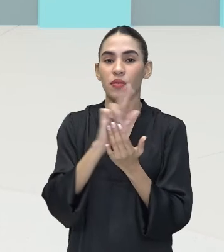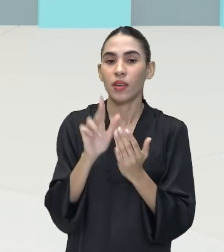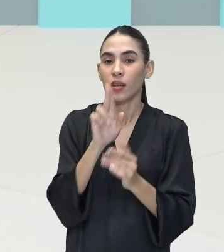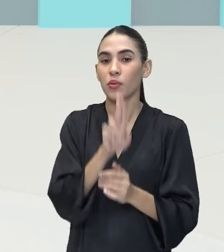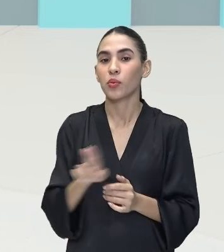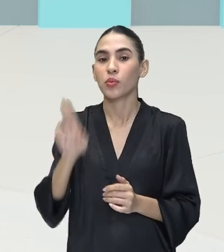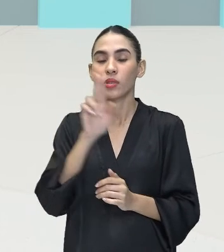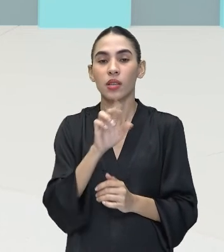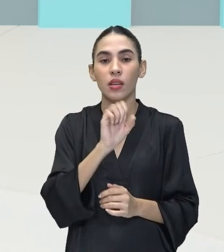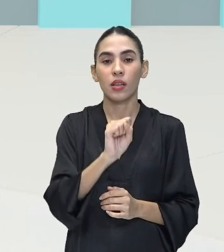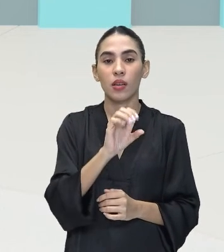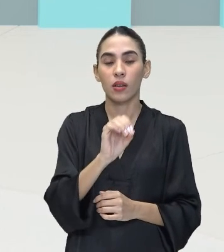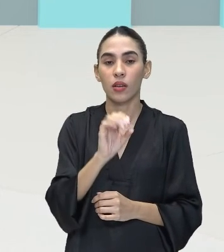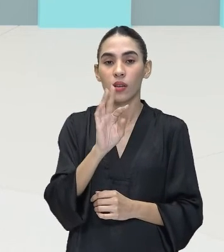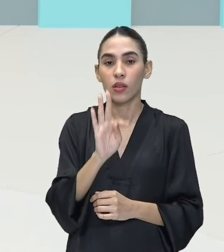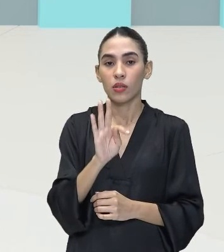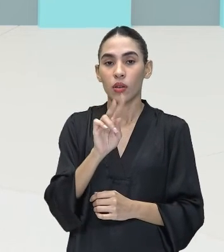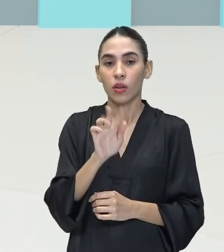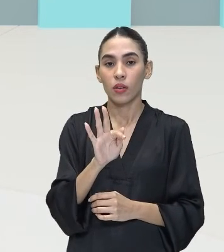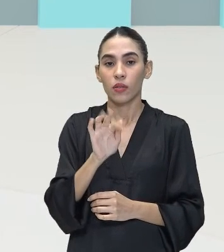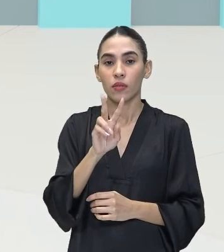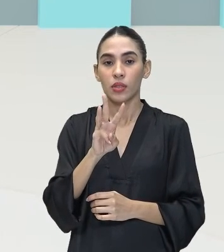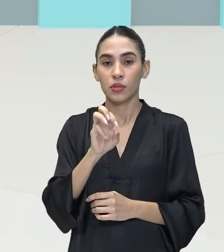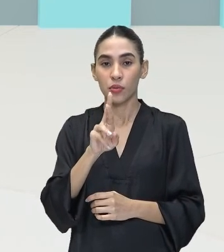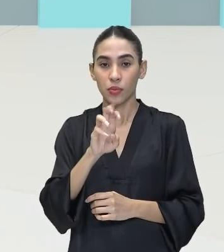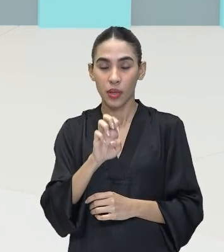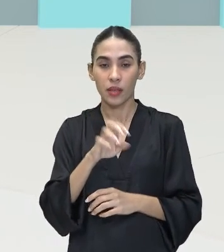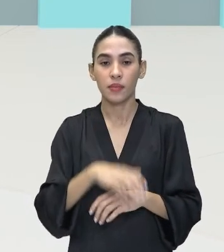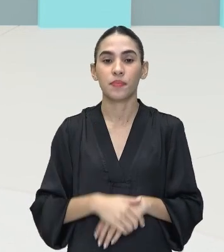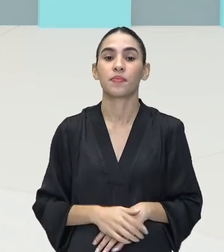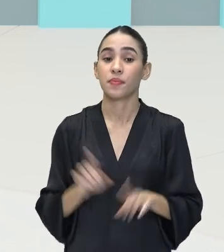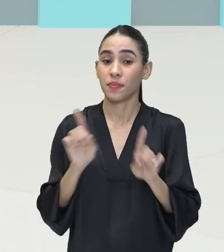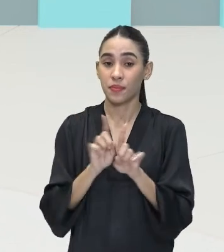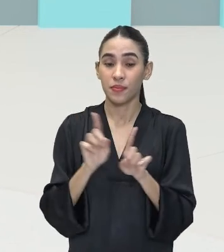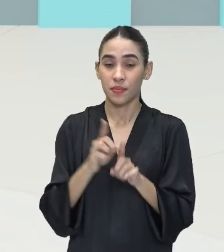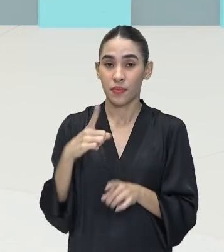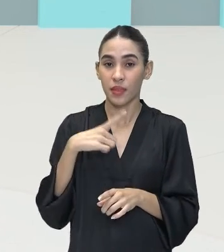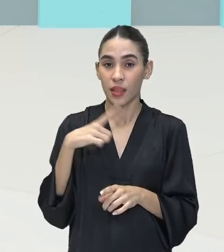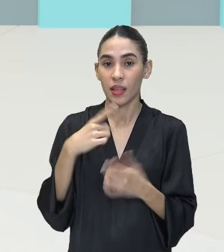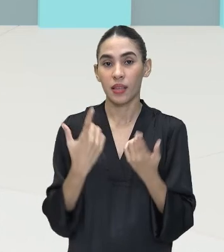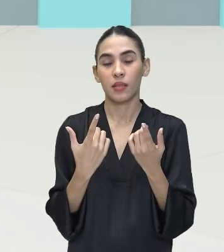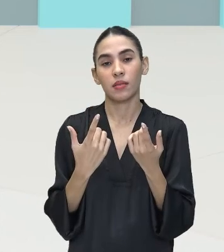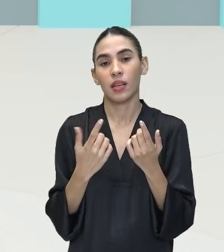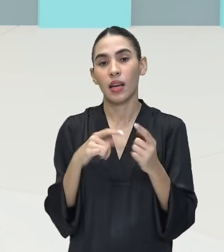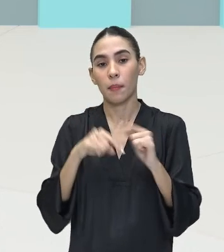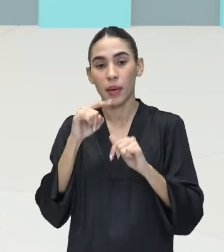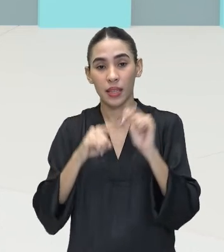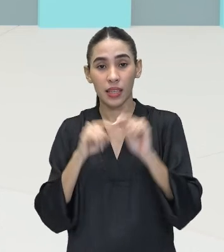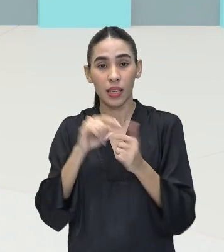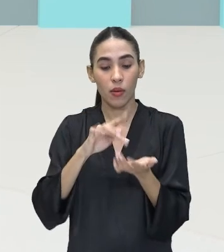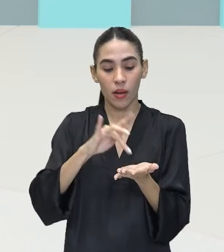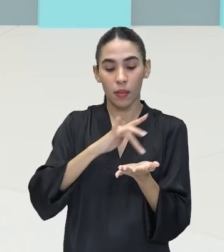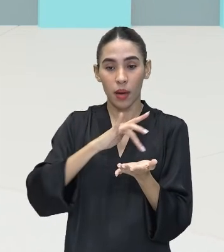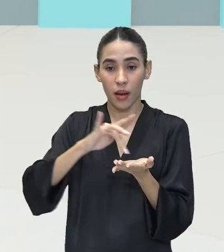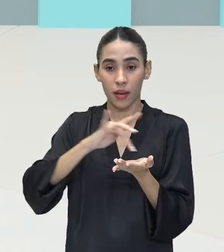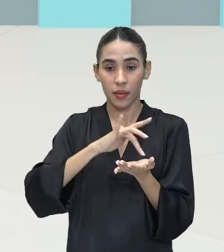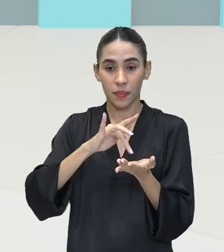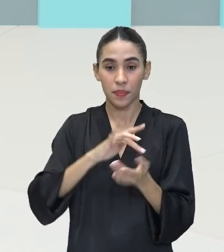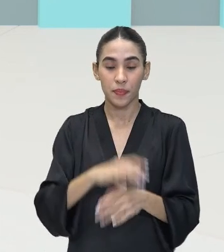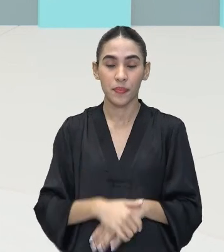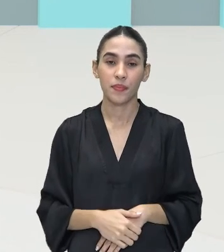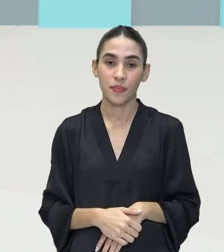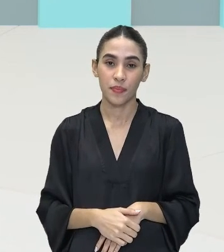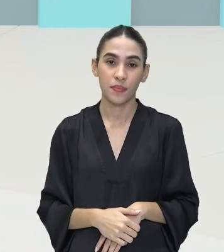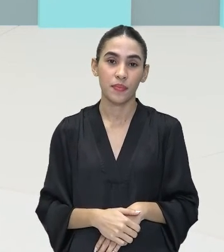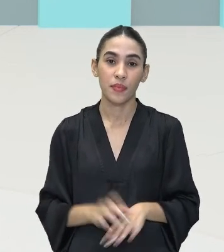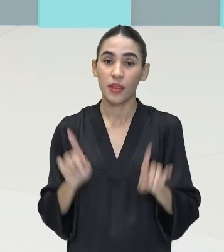dos softwares, né? E aqui nós temos a parte, né, material, que é o tablet. E também nós